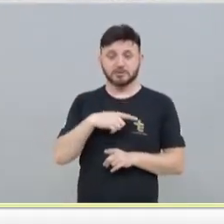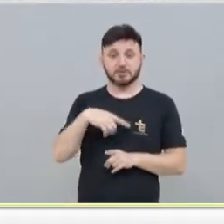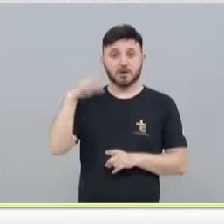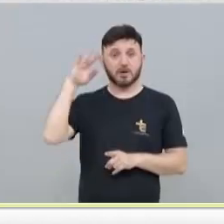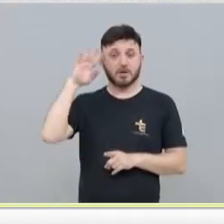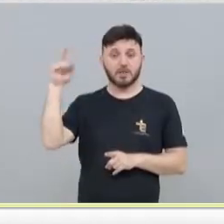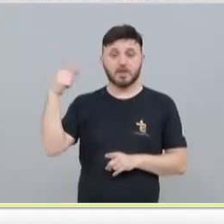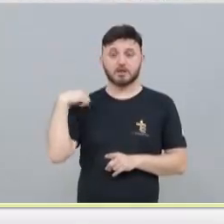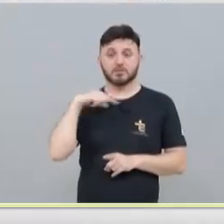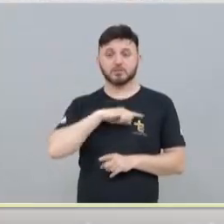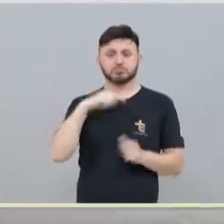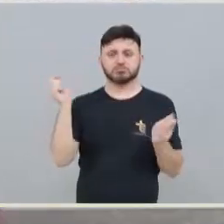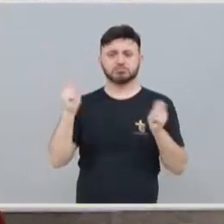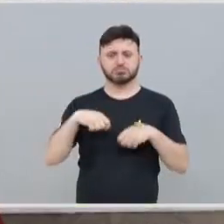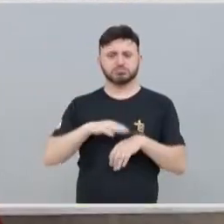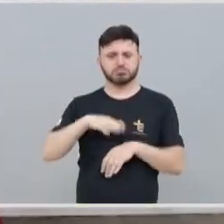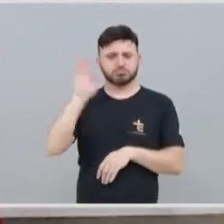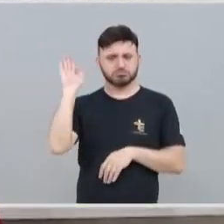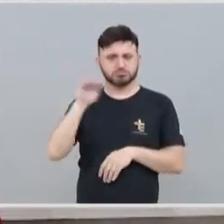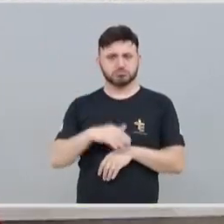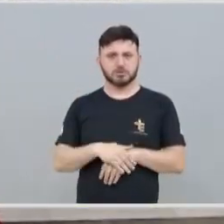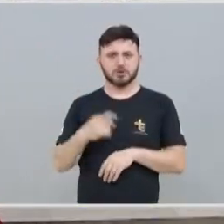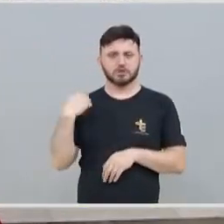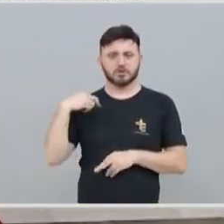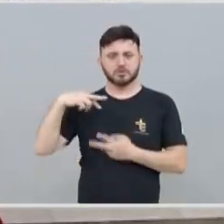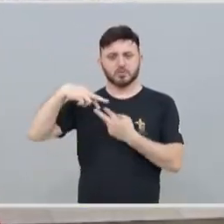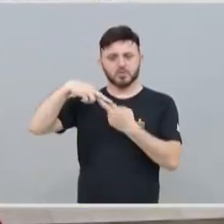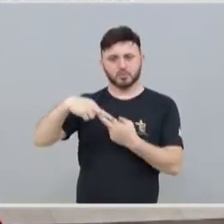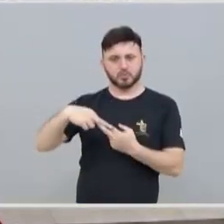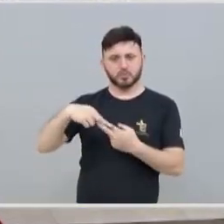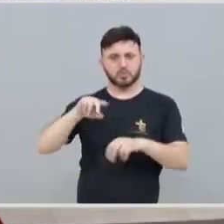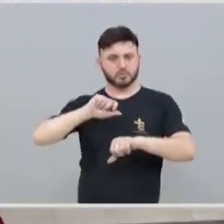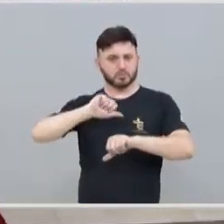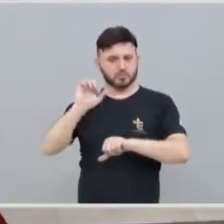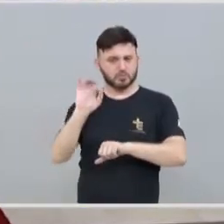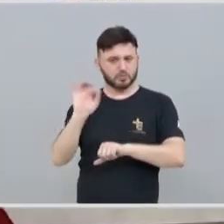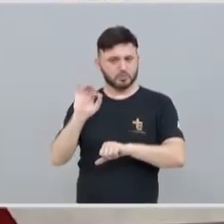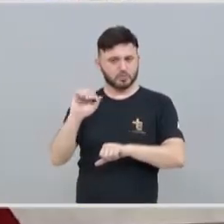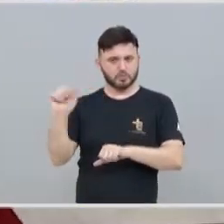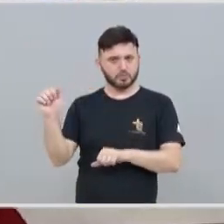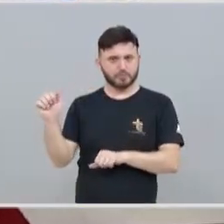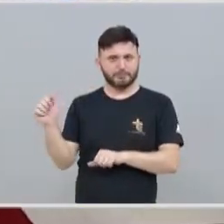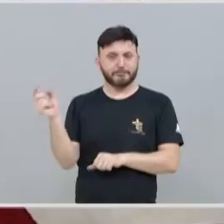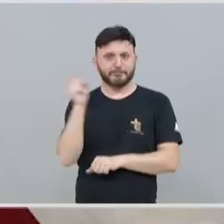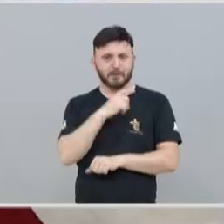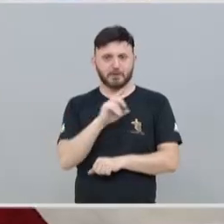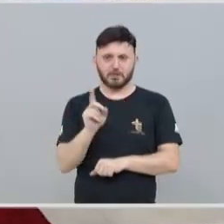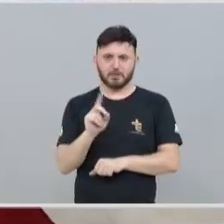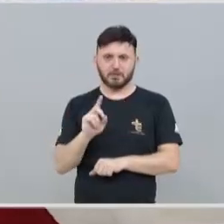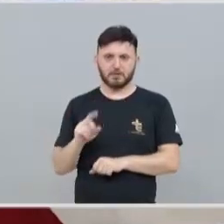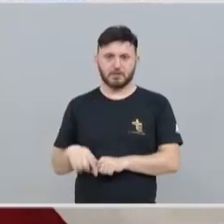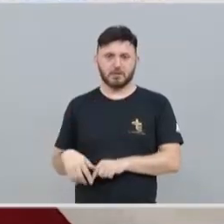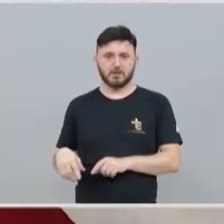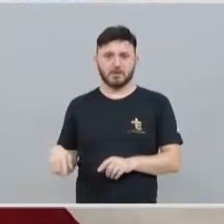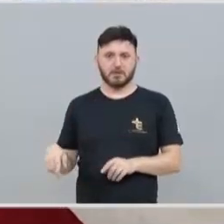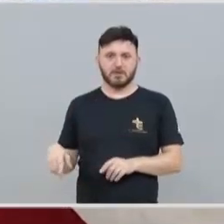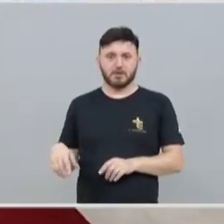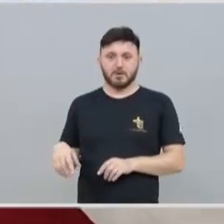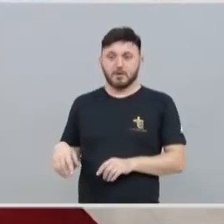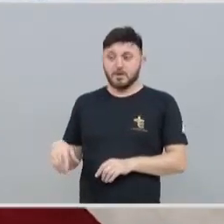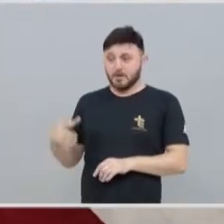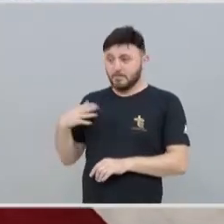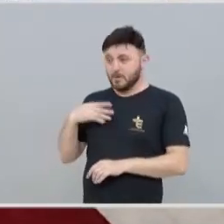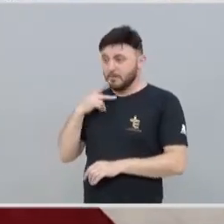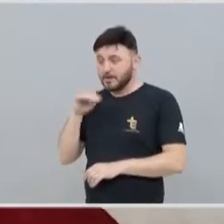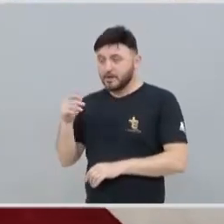o nosso dna não nega o meu dna e o seu nega e não é do seu antônio mazzotti da terceira